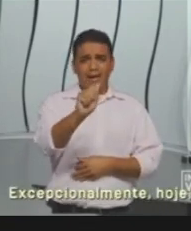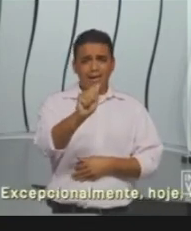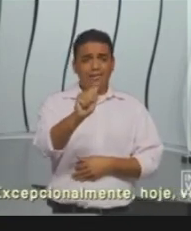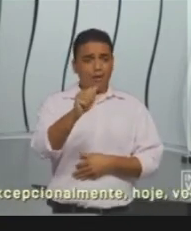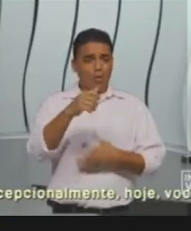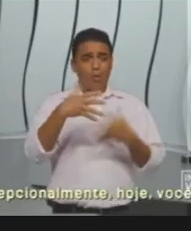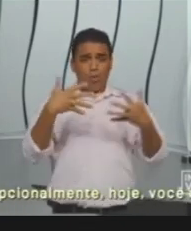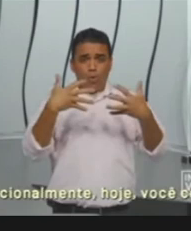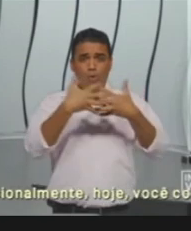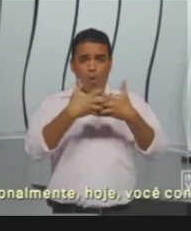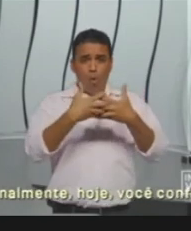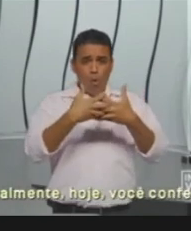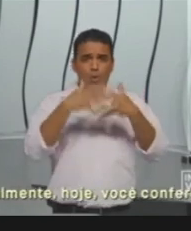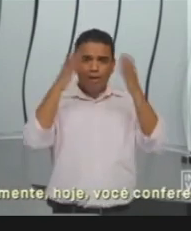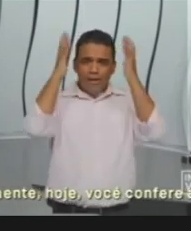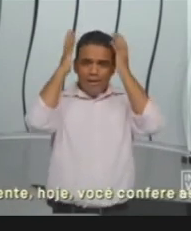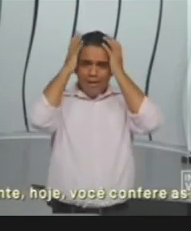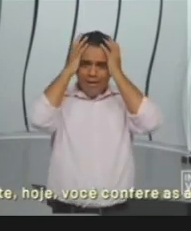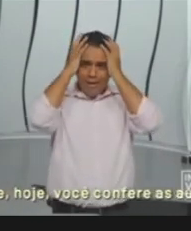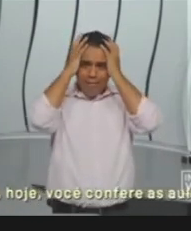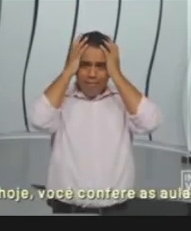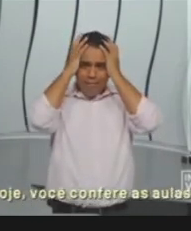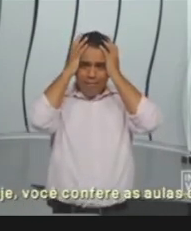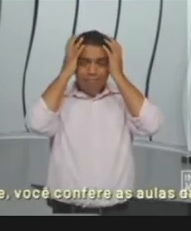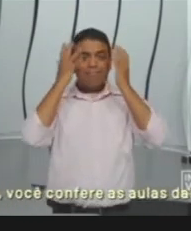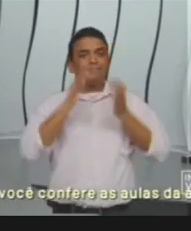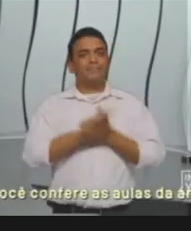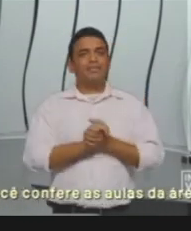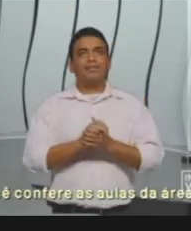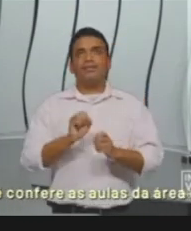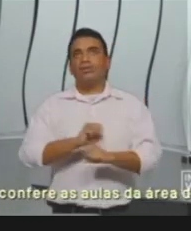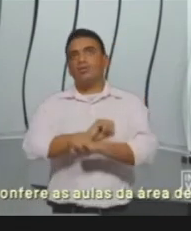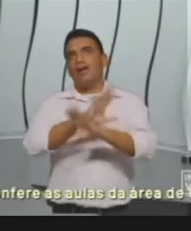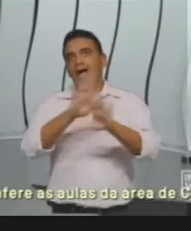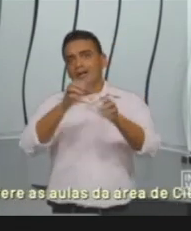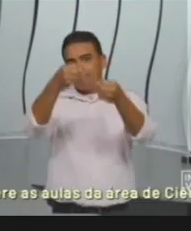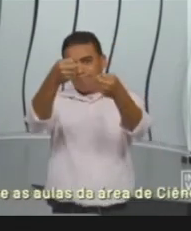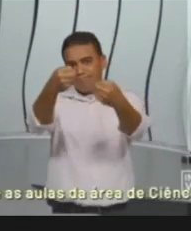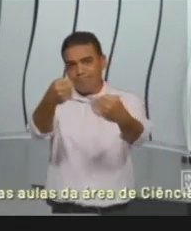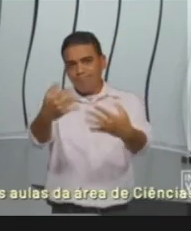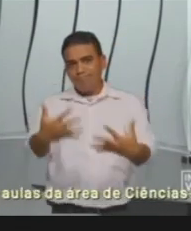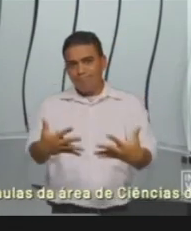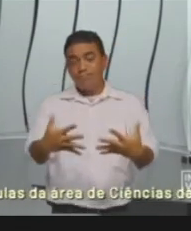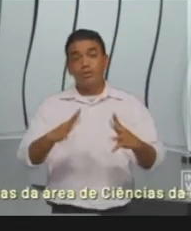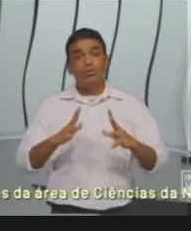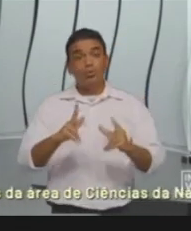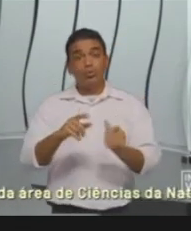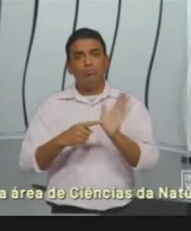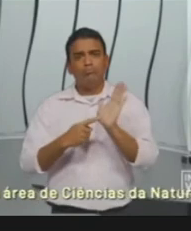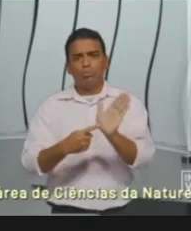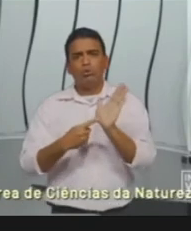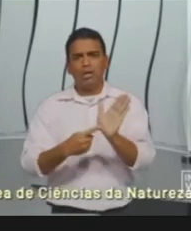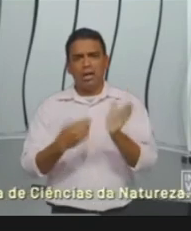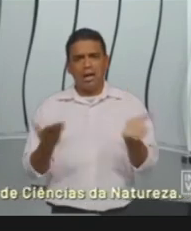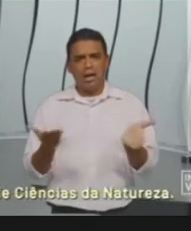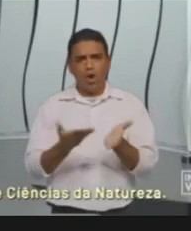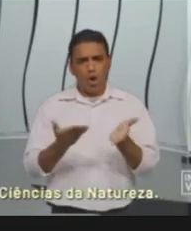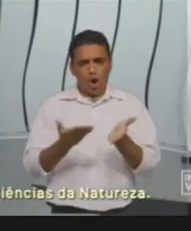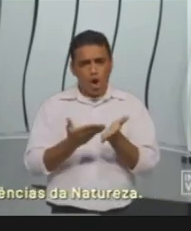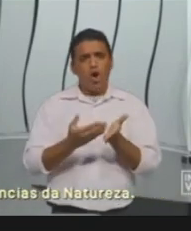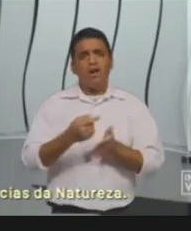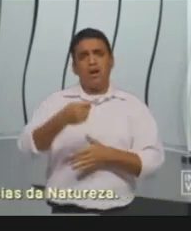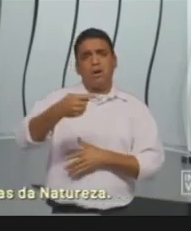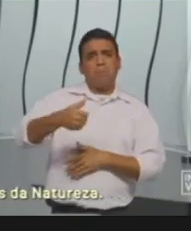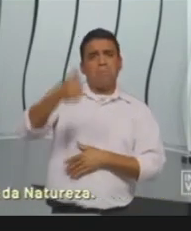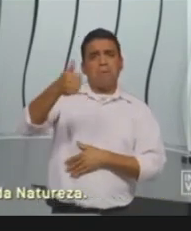E aí, eu espero que tenha ficado claro para você que tudo que a gente viu até agora, em taxonomia 1, 2 e